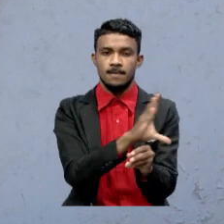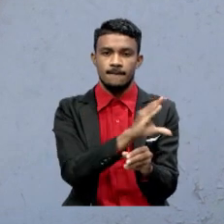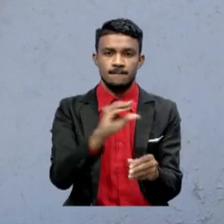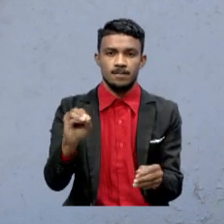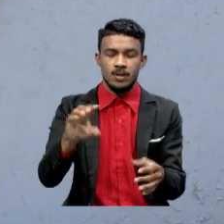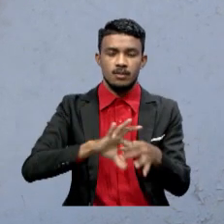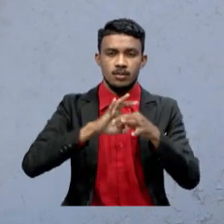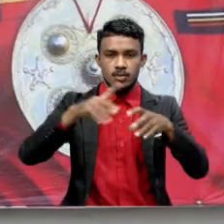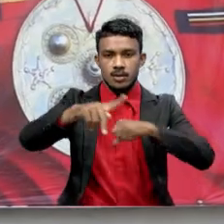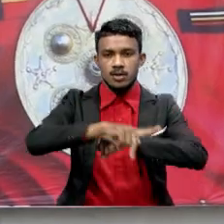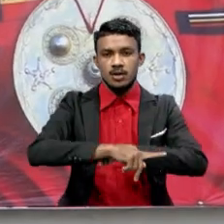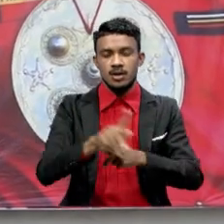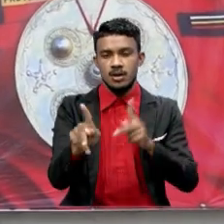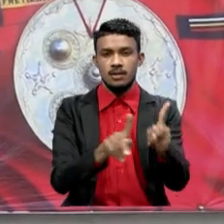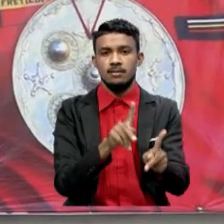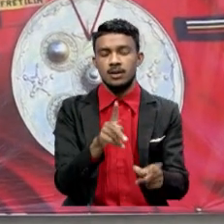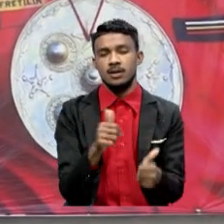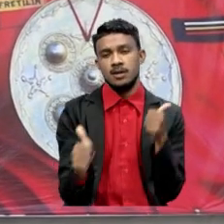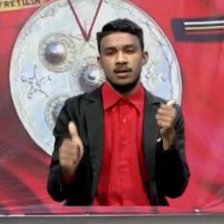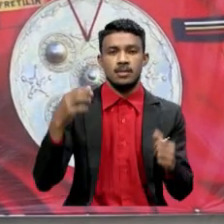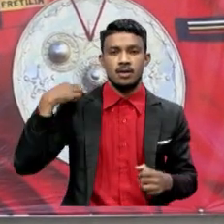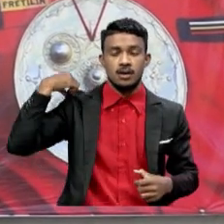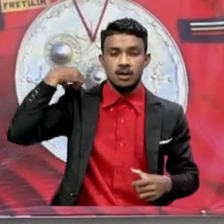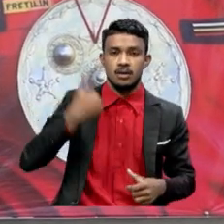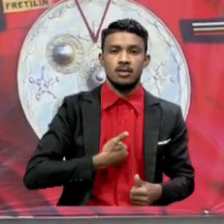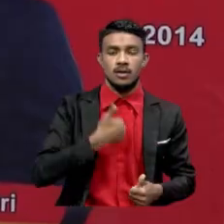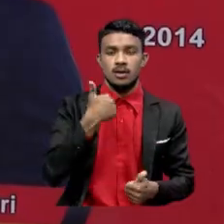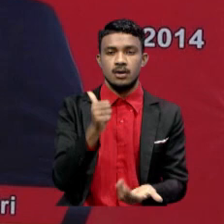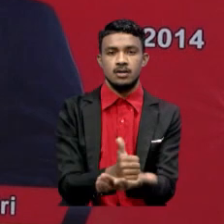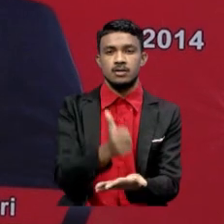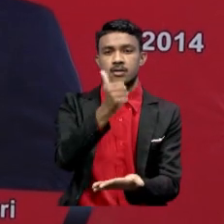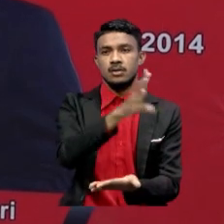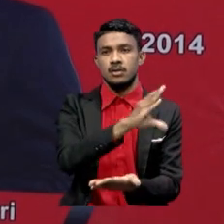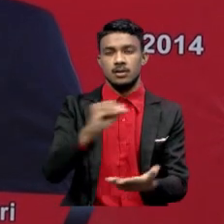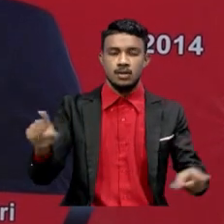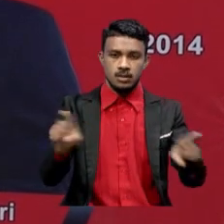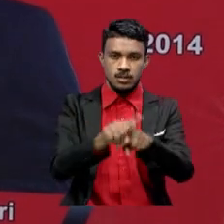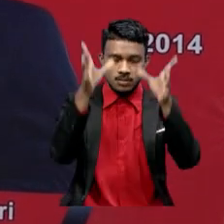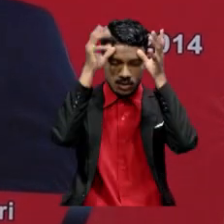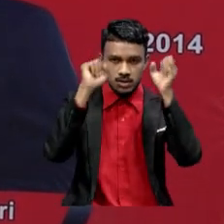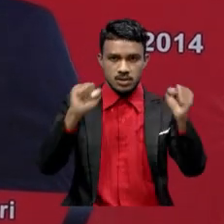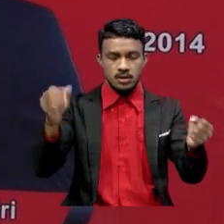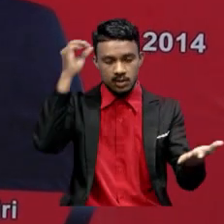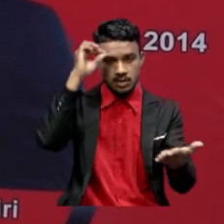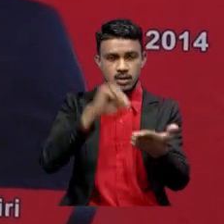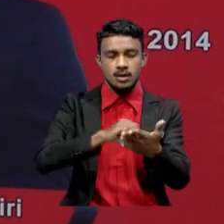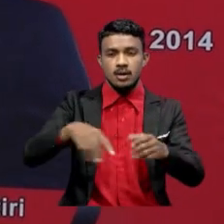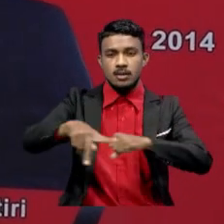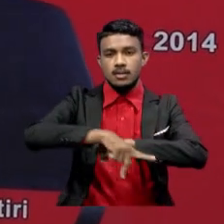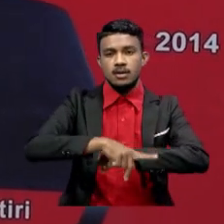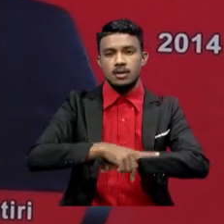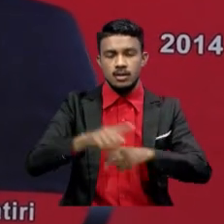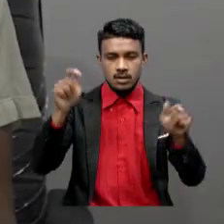estatuto Partido Nian, sidadaung nebe atu kandidata an, ho di kompete iha kongresu, ho di sai presidenti no sekretario jeral partido, Tengki